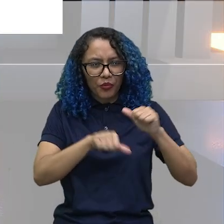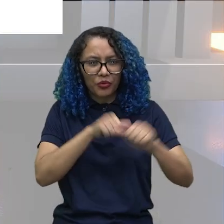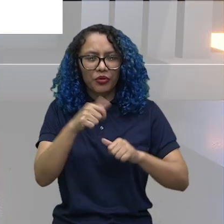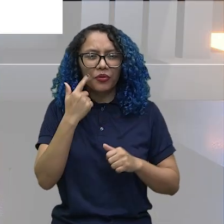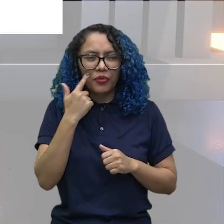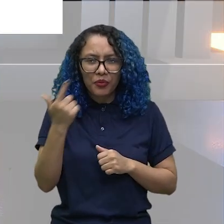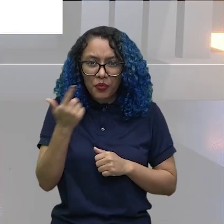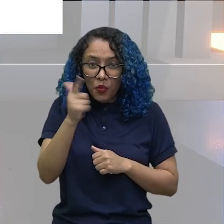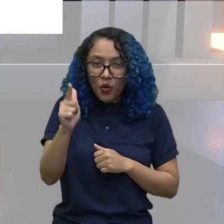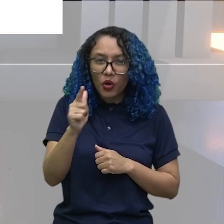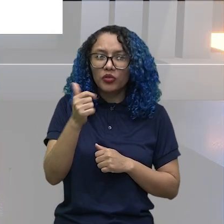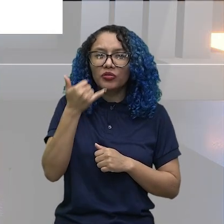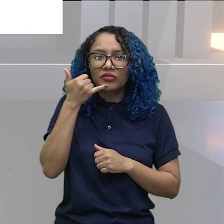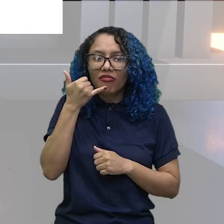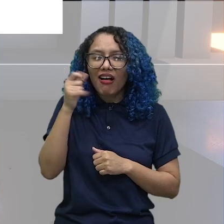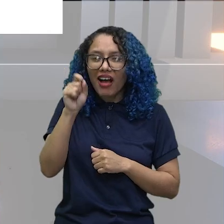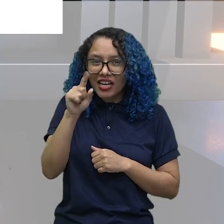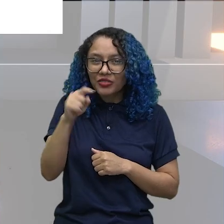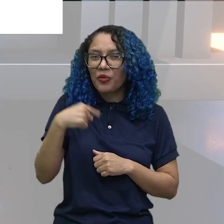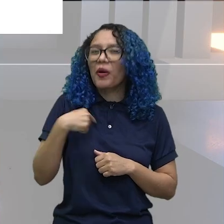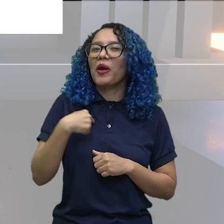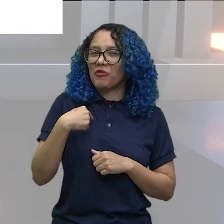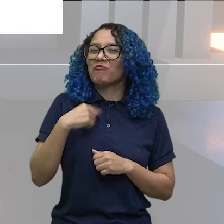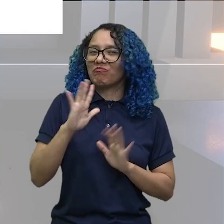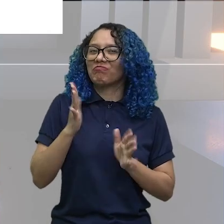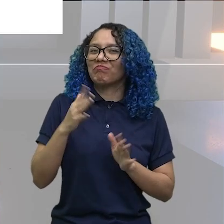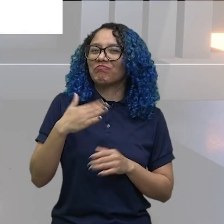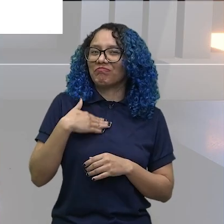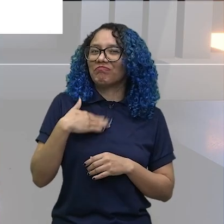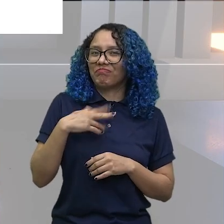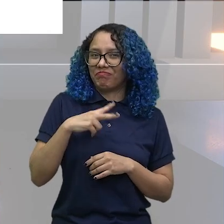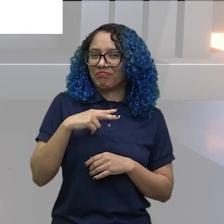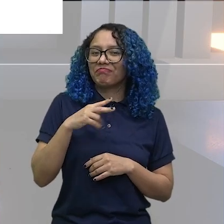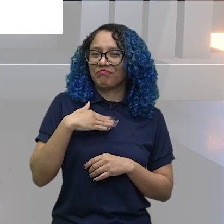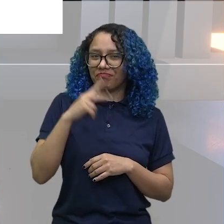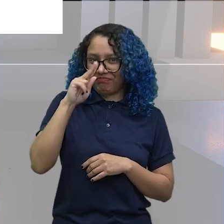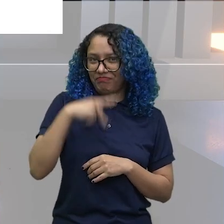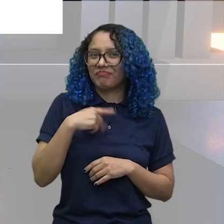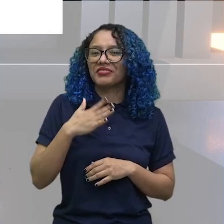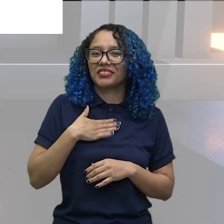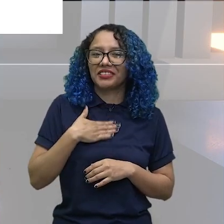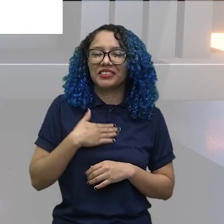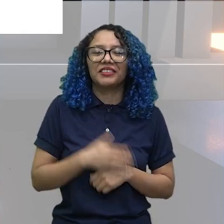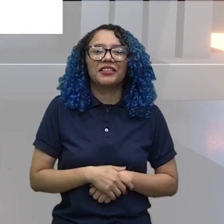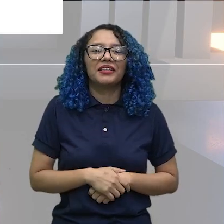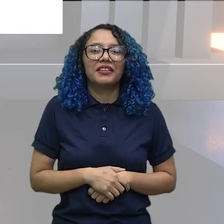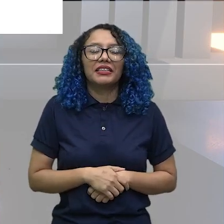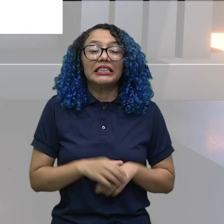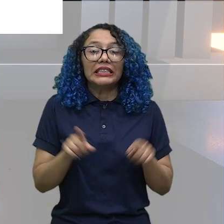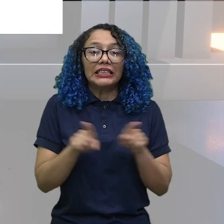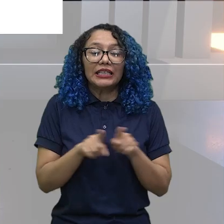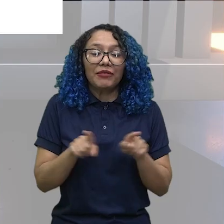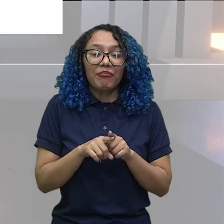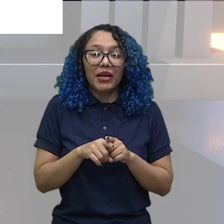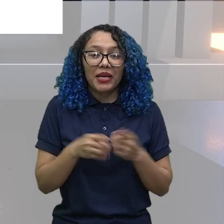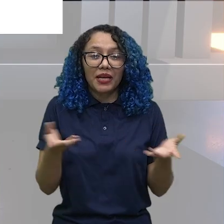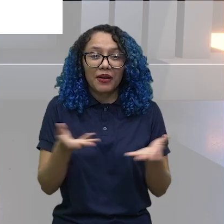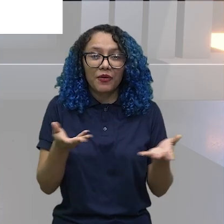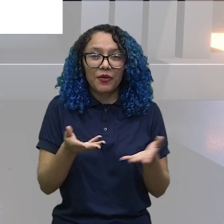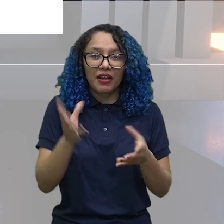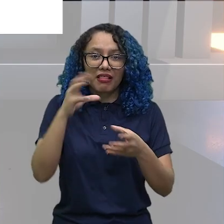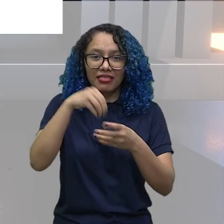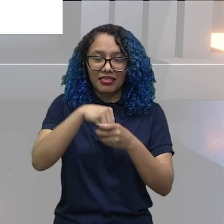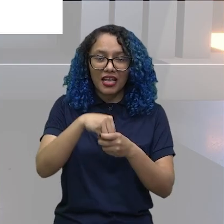né. Só que hoje nós temos os telefones digitais, né. E aqui, turma, não é exagero dizer não que dentro